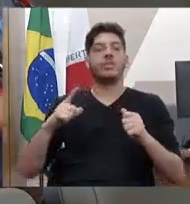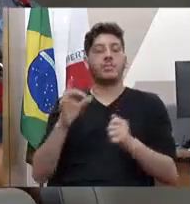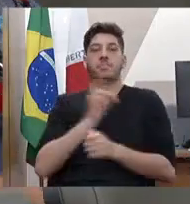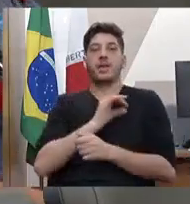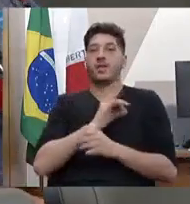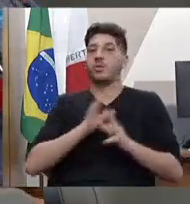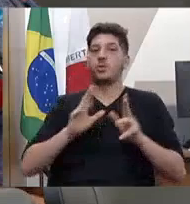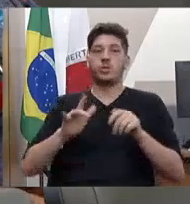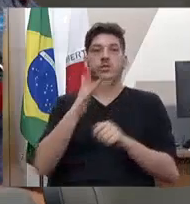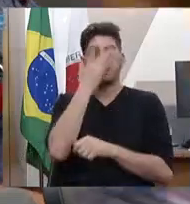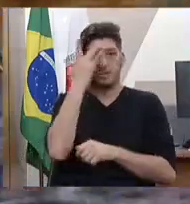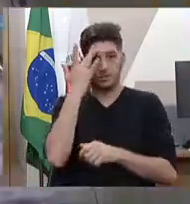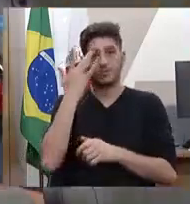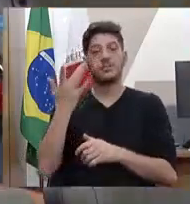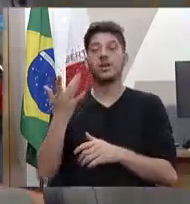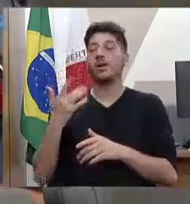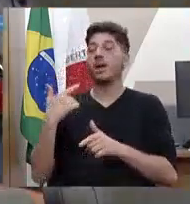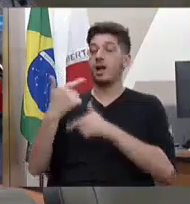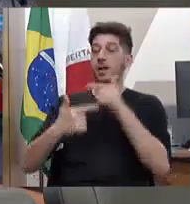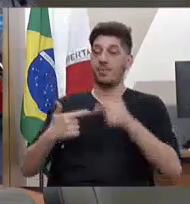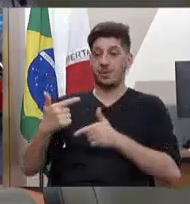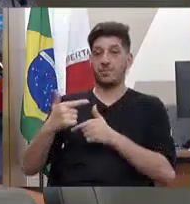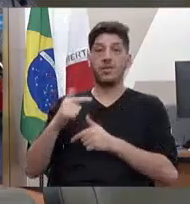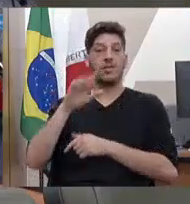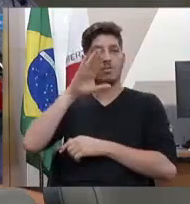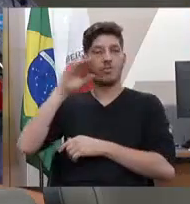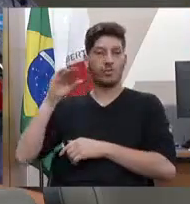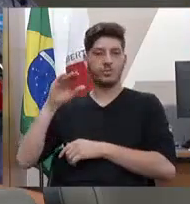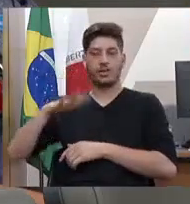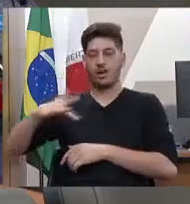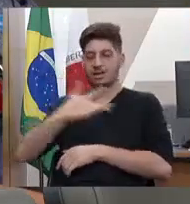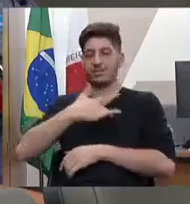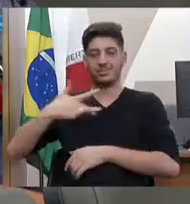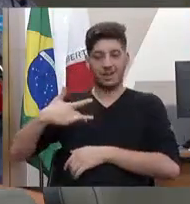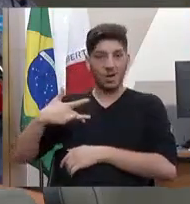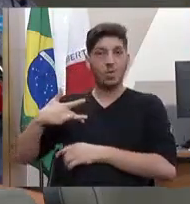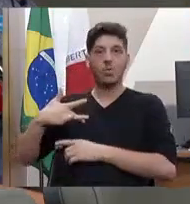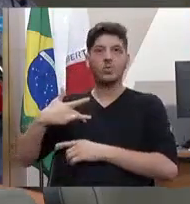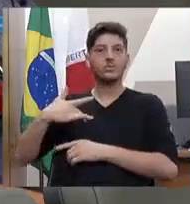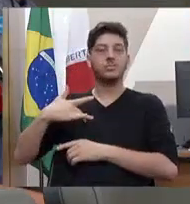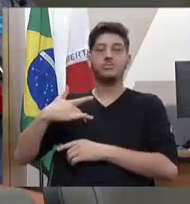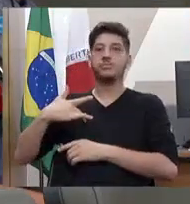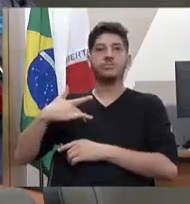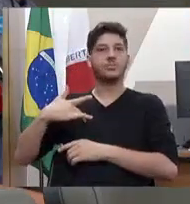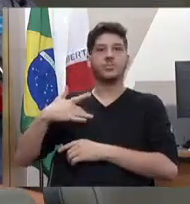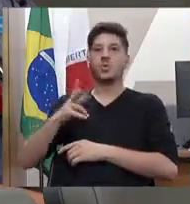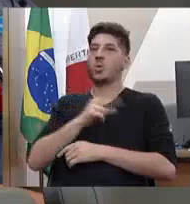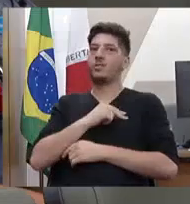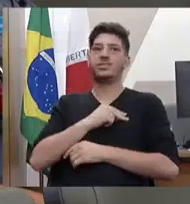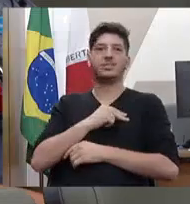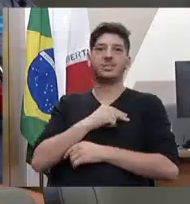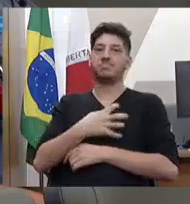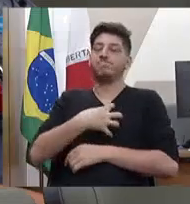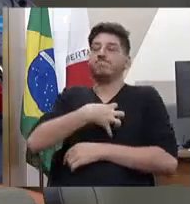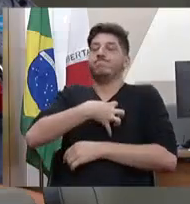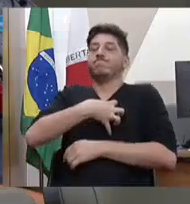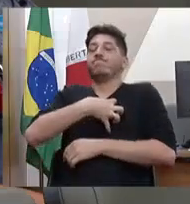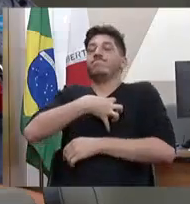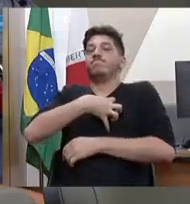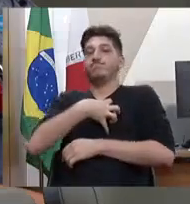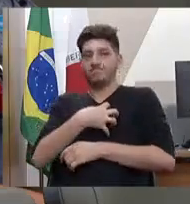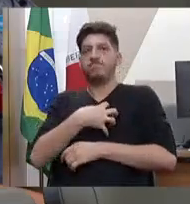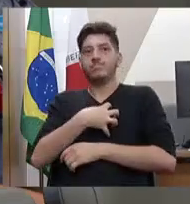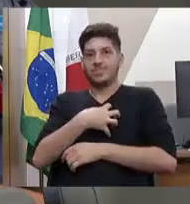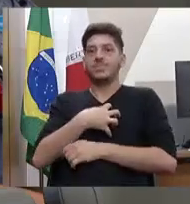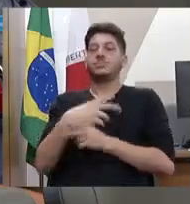da saúde é muito mais do que qualquer um possa imaginar o que significou as unidades